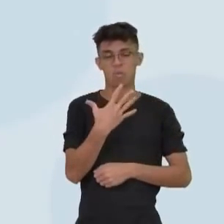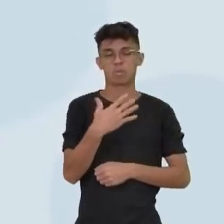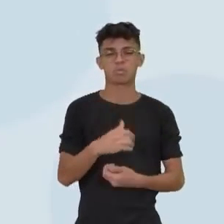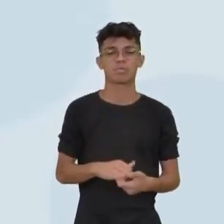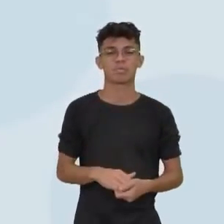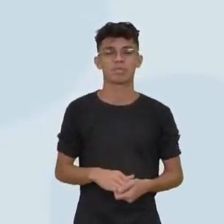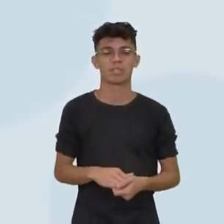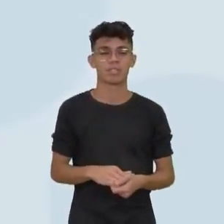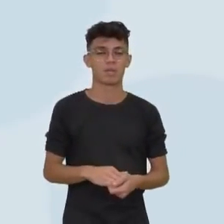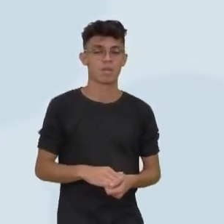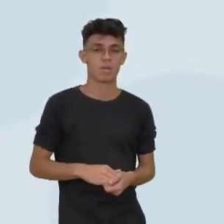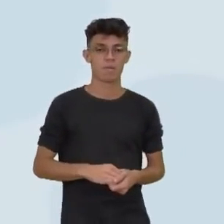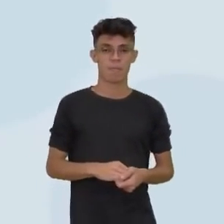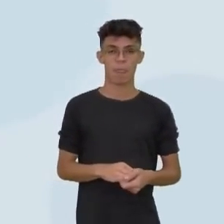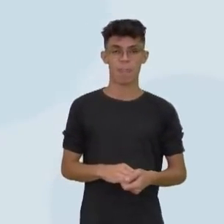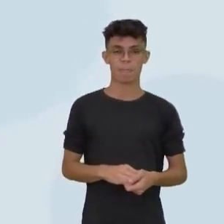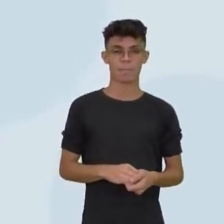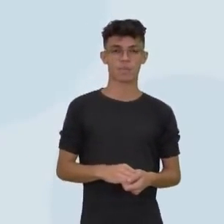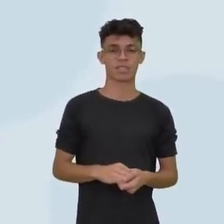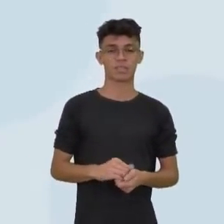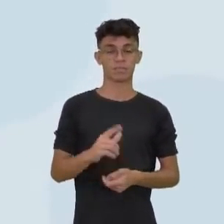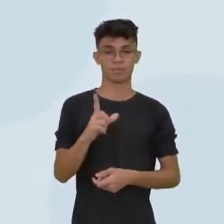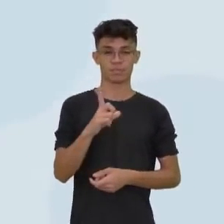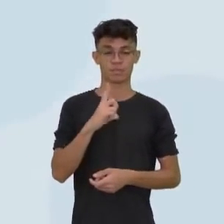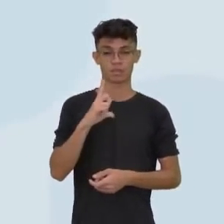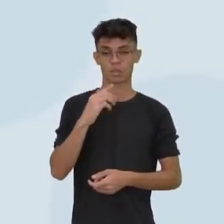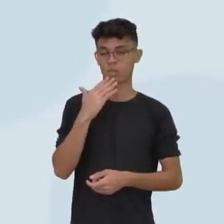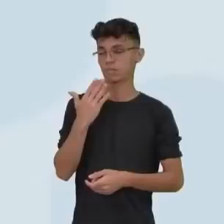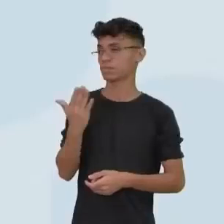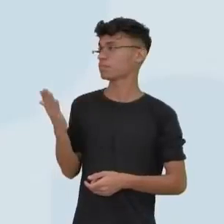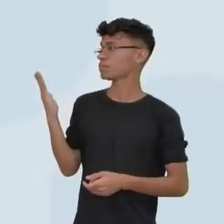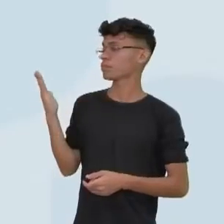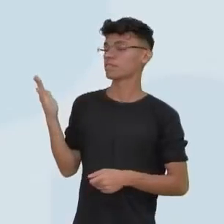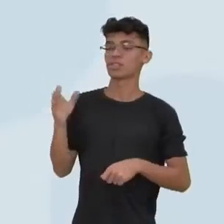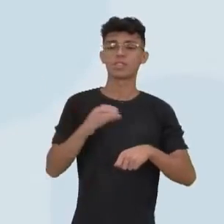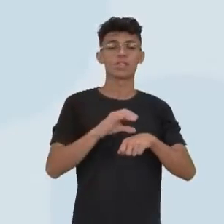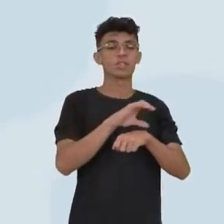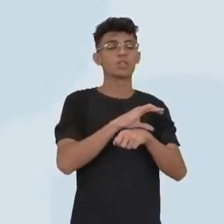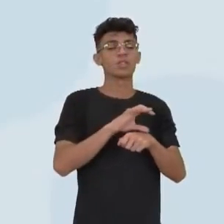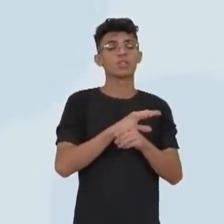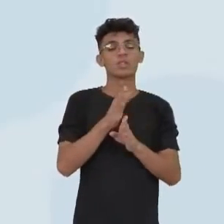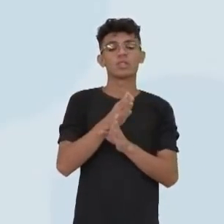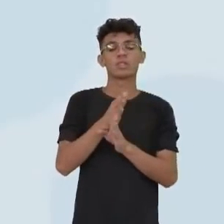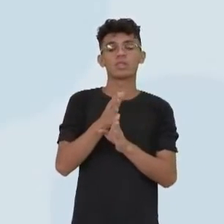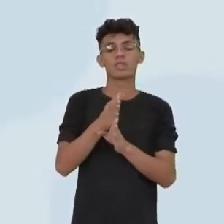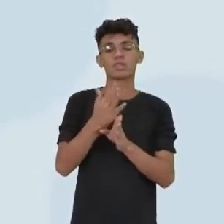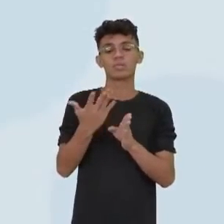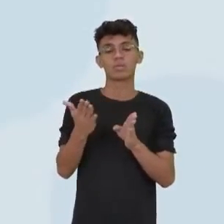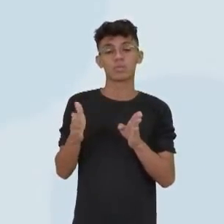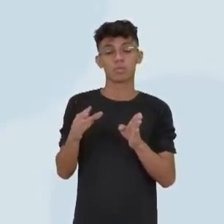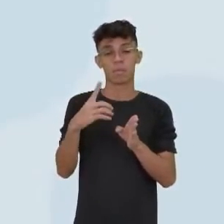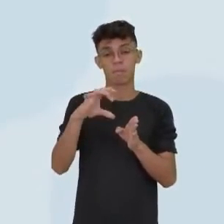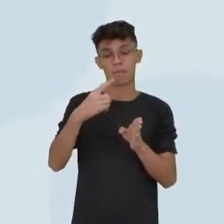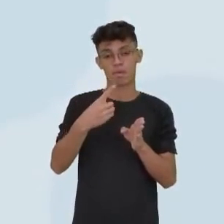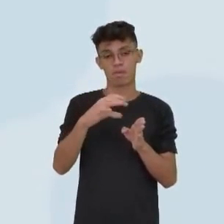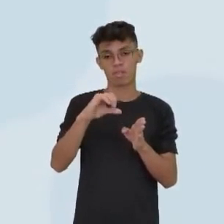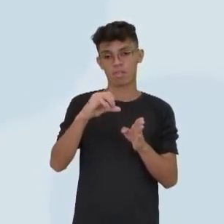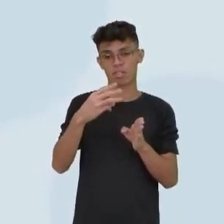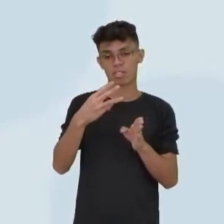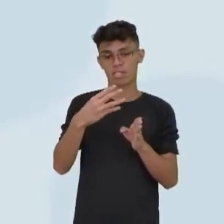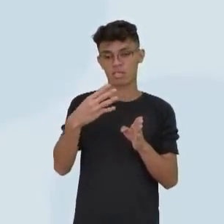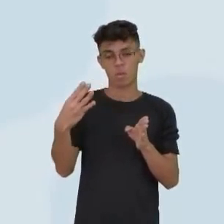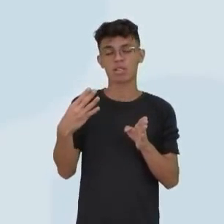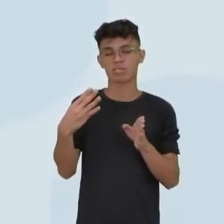tá? Então, olha só, aqui a gente vai ter a Constituição de 1934, finalmente saiu, e aí a